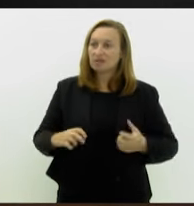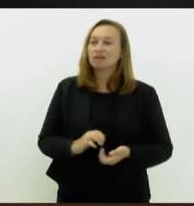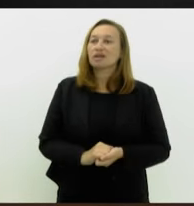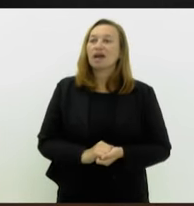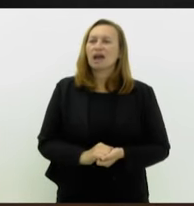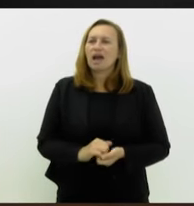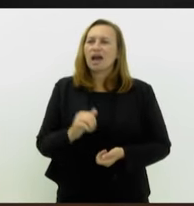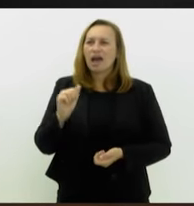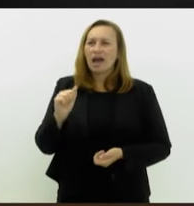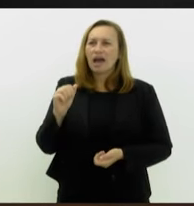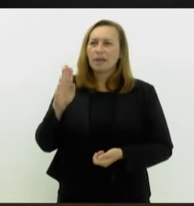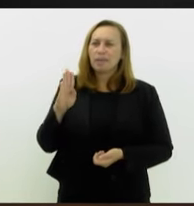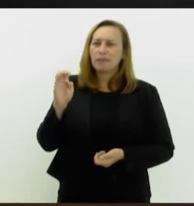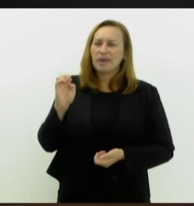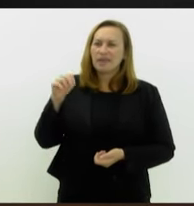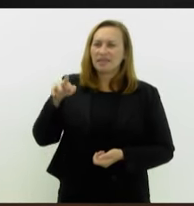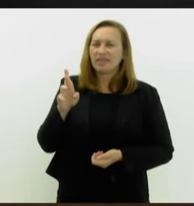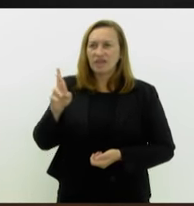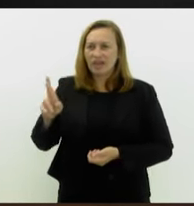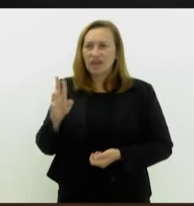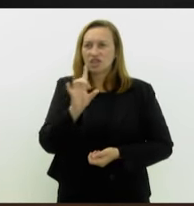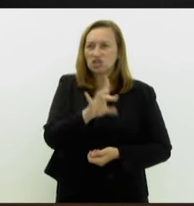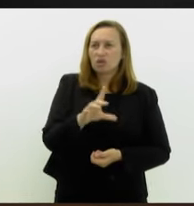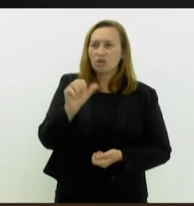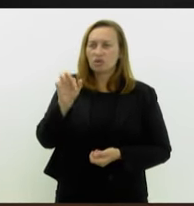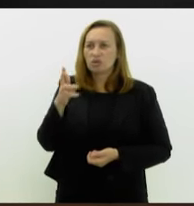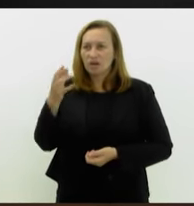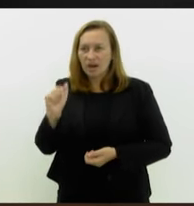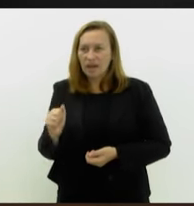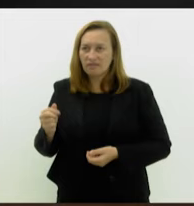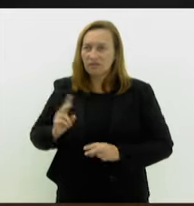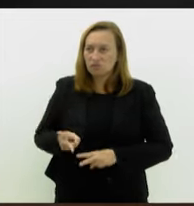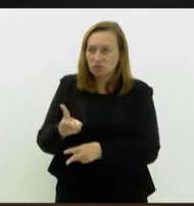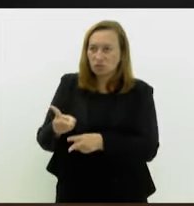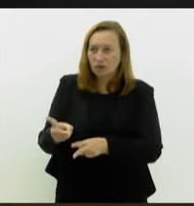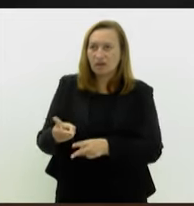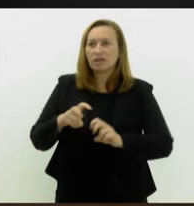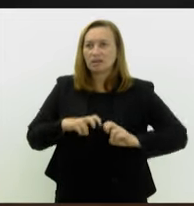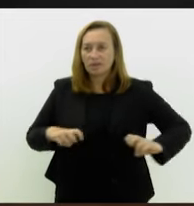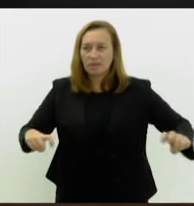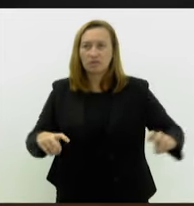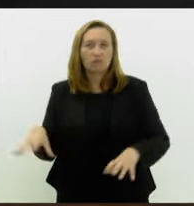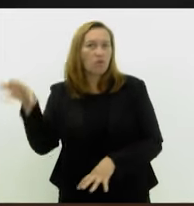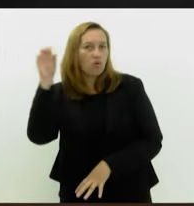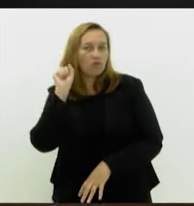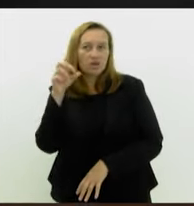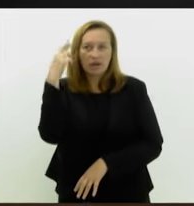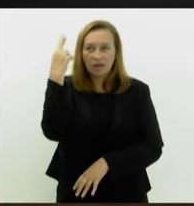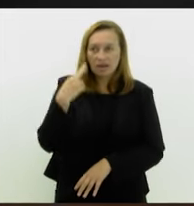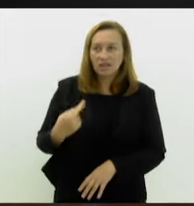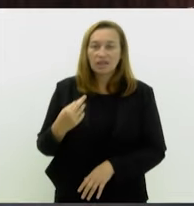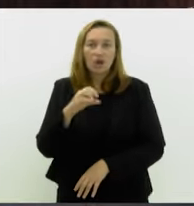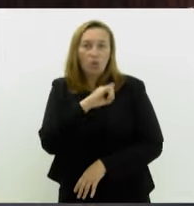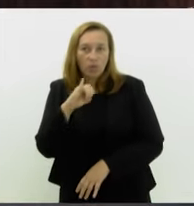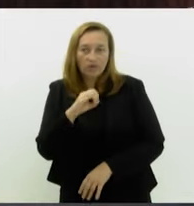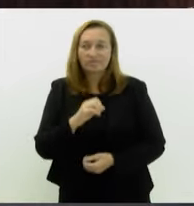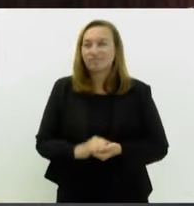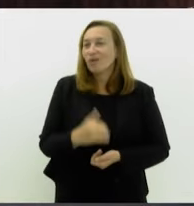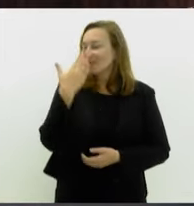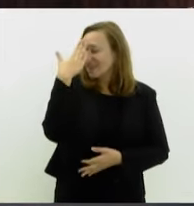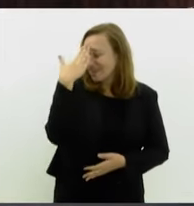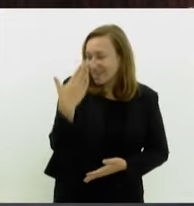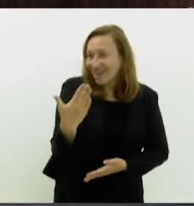a a Soraia vai ficar na mesa Mas vamos ouvir a Renata Oi muito